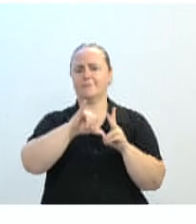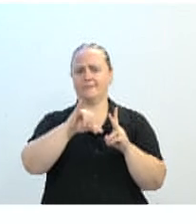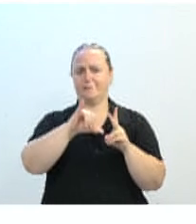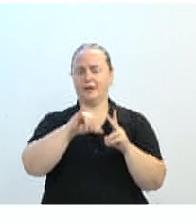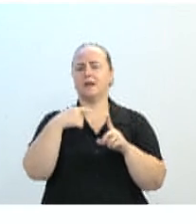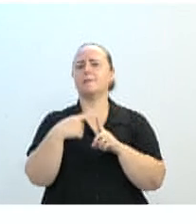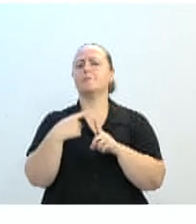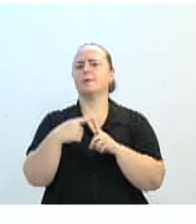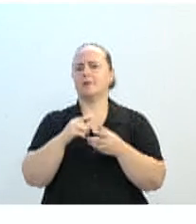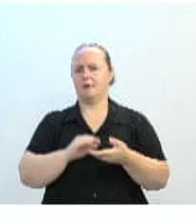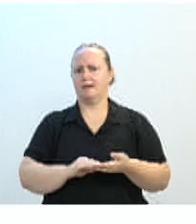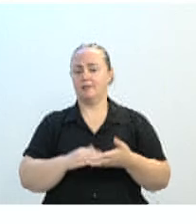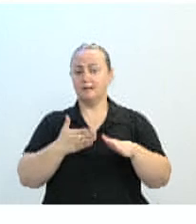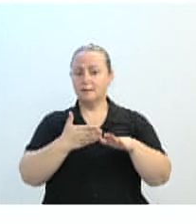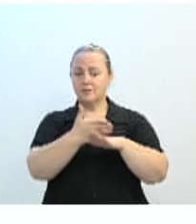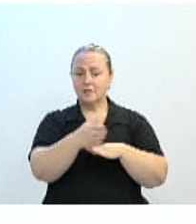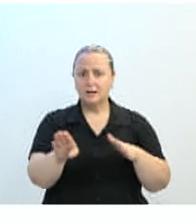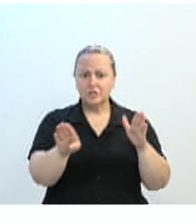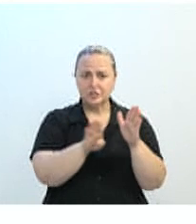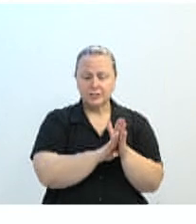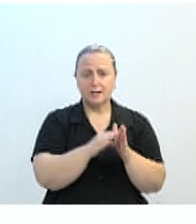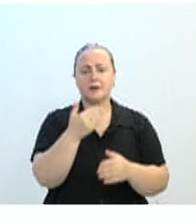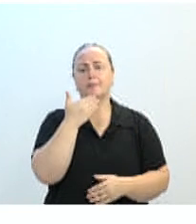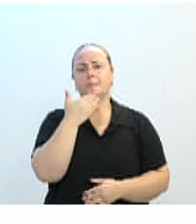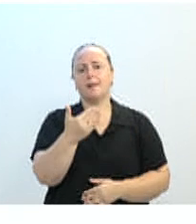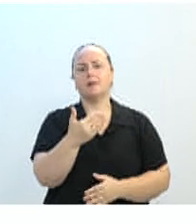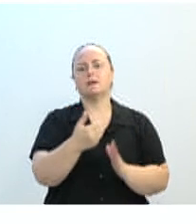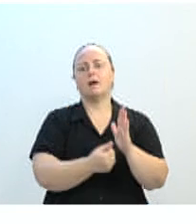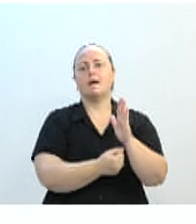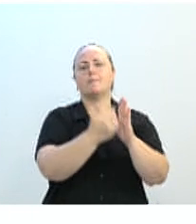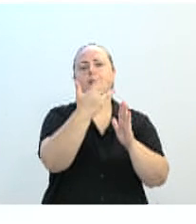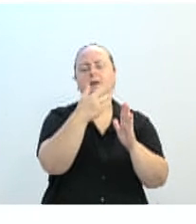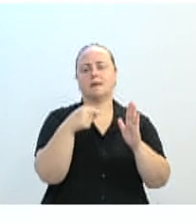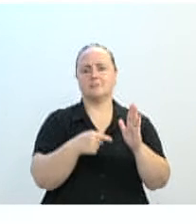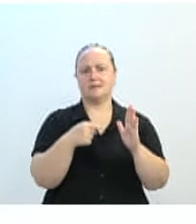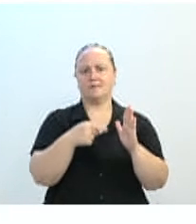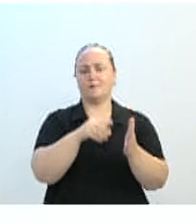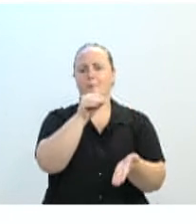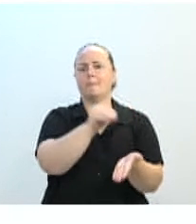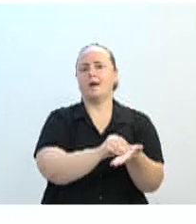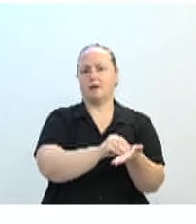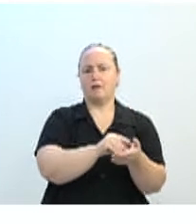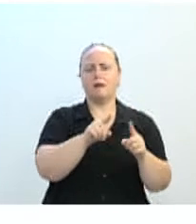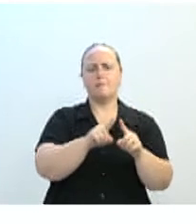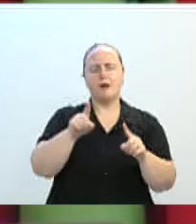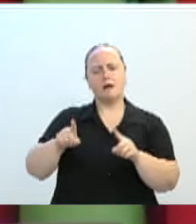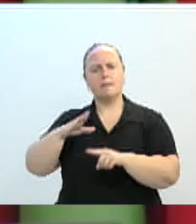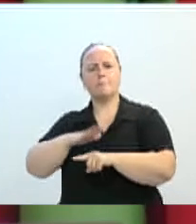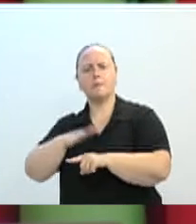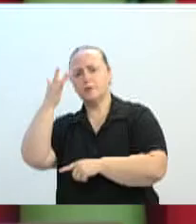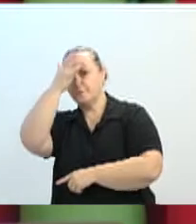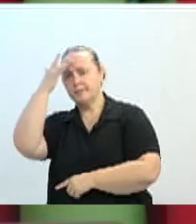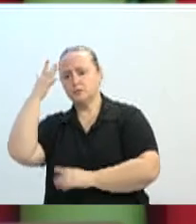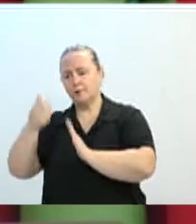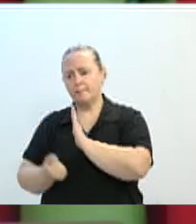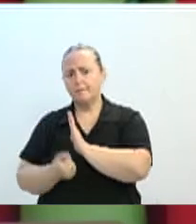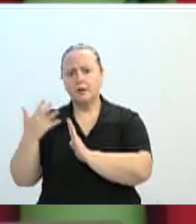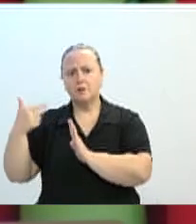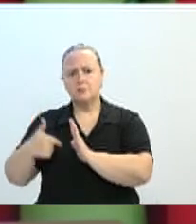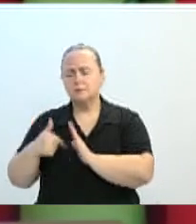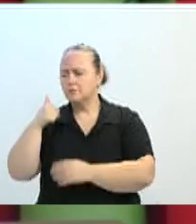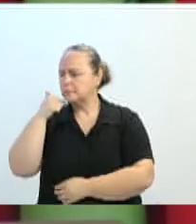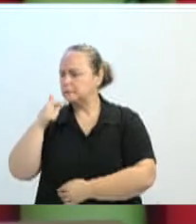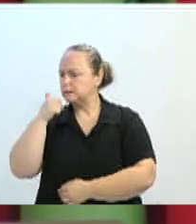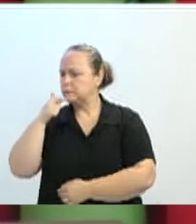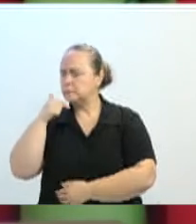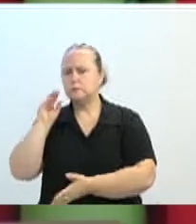quando chega lá pedem para que as consultas sejam feitas através do aplicativo mas na hora de utilizar o aplicativo não tem funcionado não tô